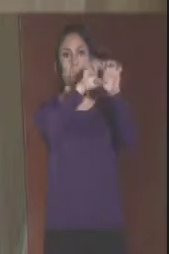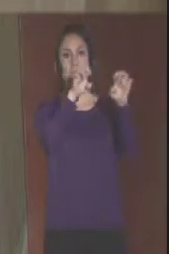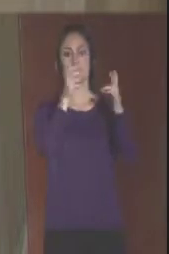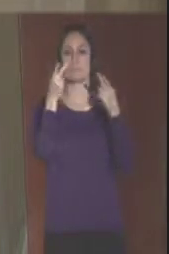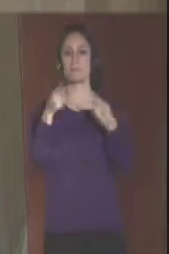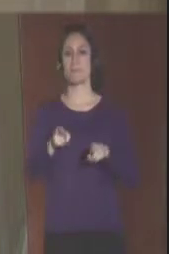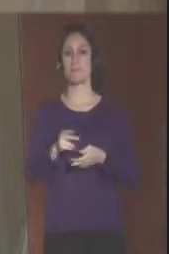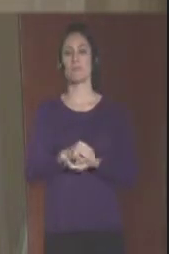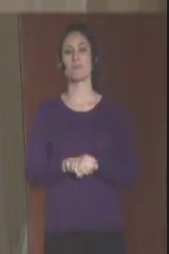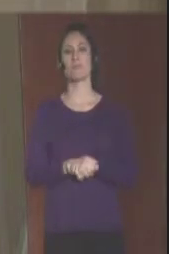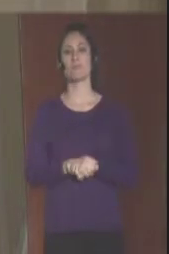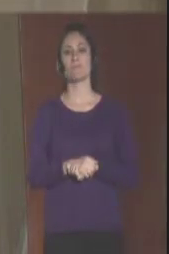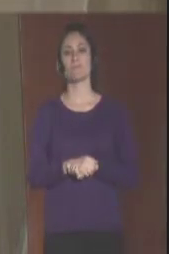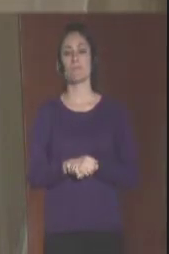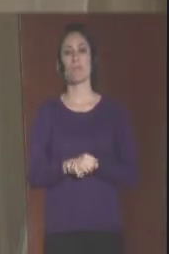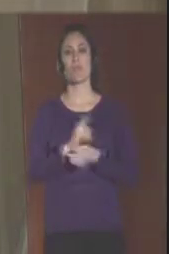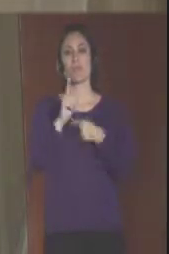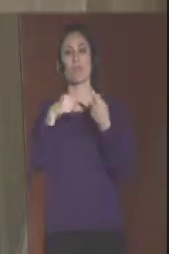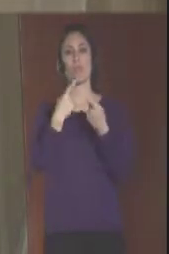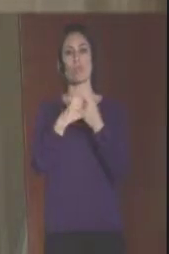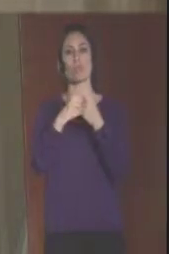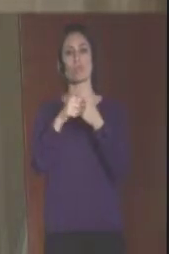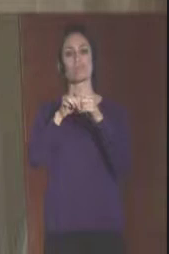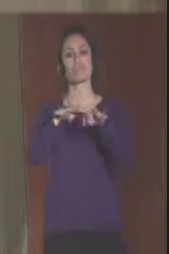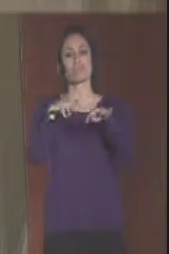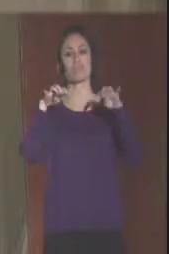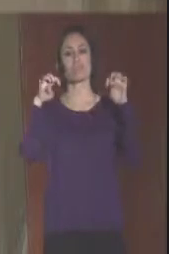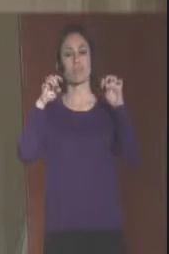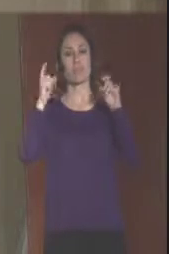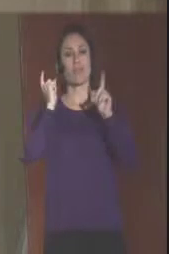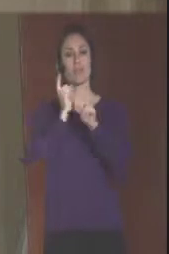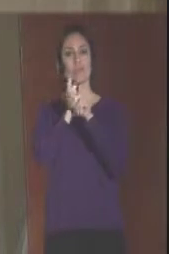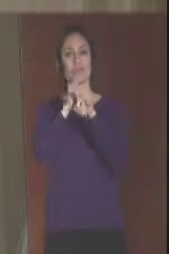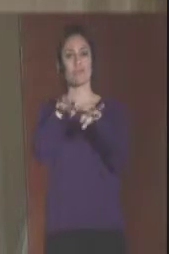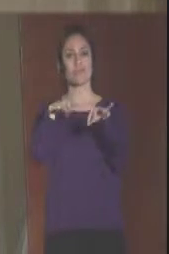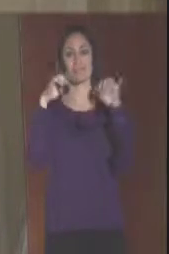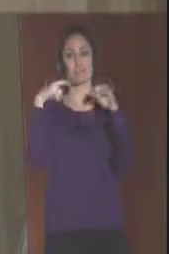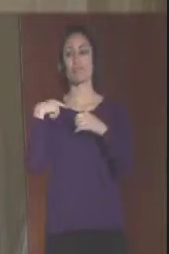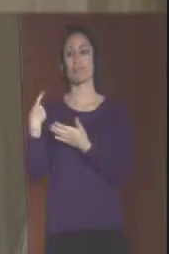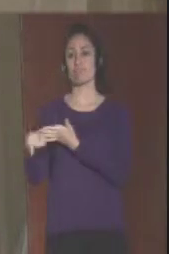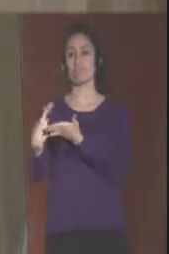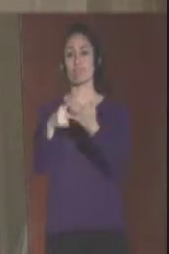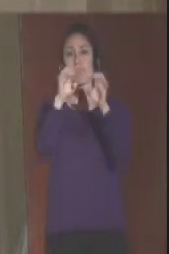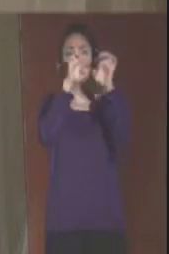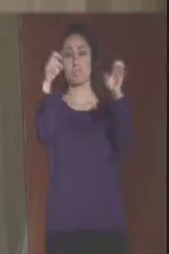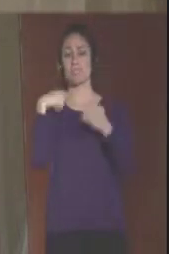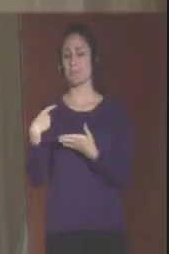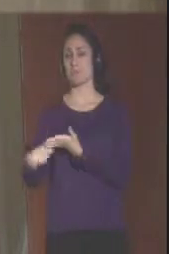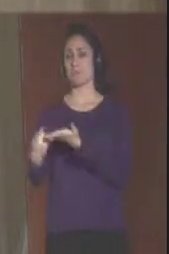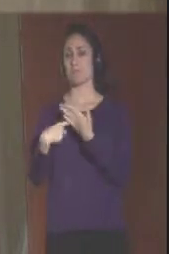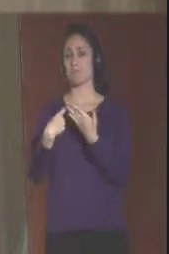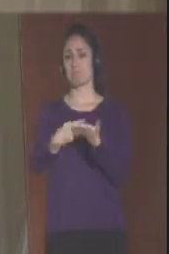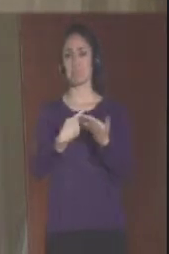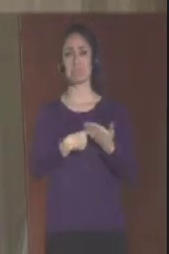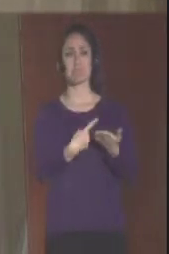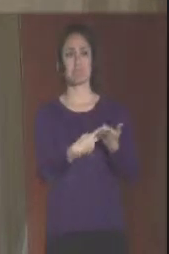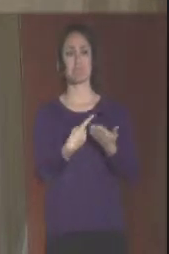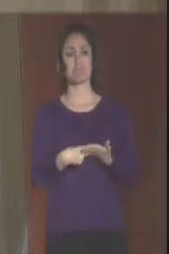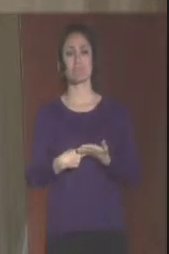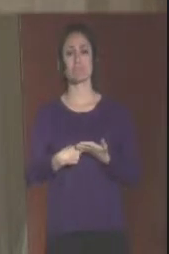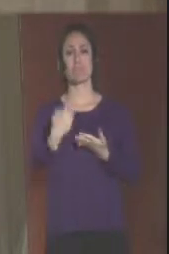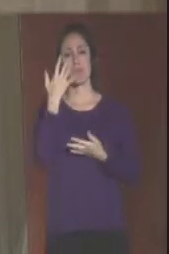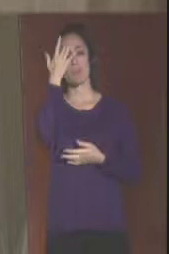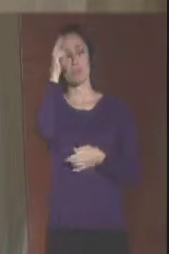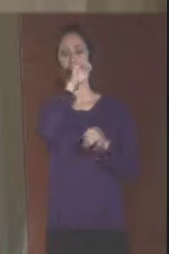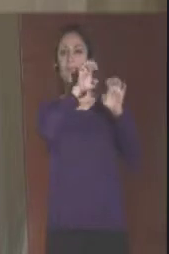encontros que eu mostrei ali, nós temos reunião com o empresariado da cidade, porque as empresas, muitas vezes, cada uma delas tem os seus planos